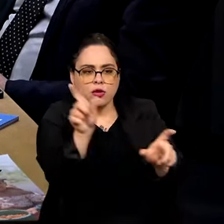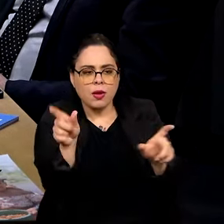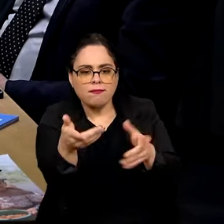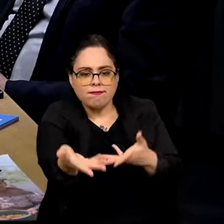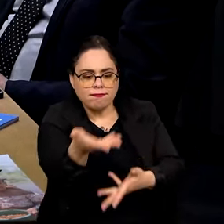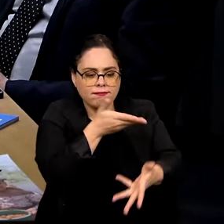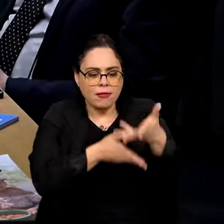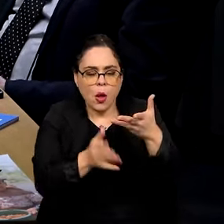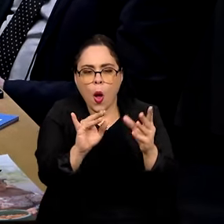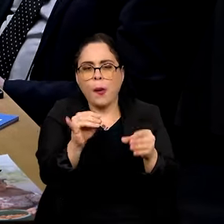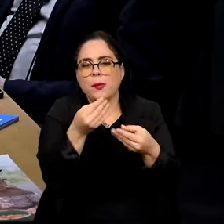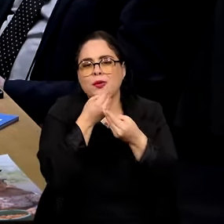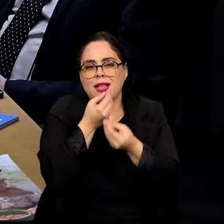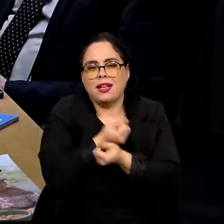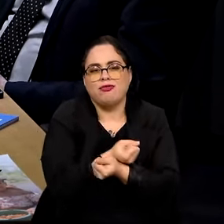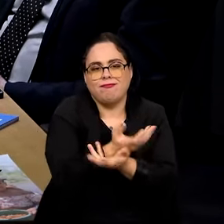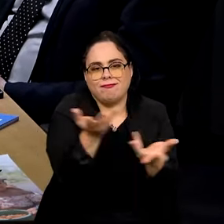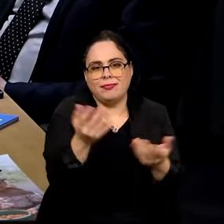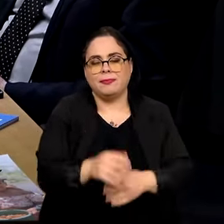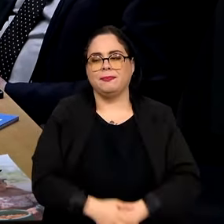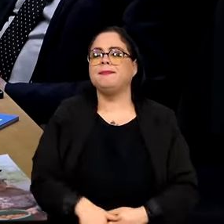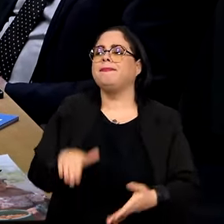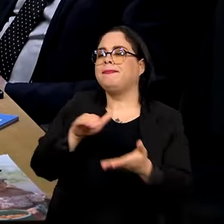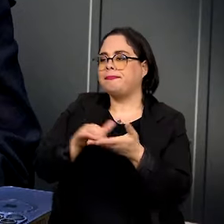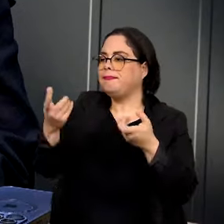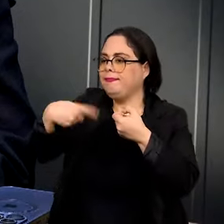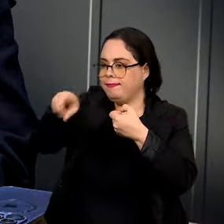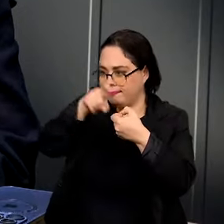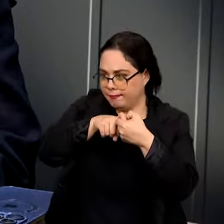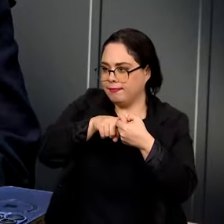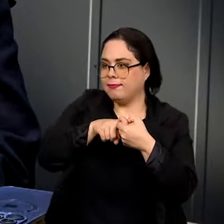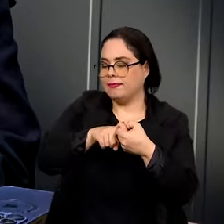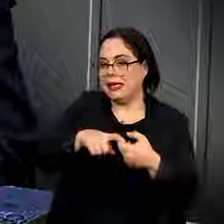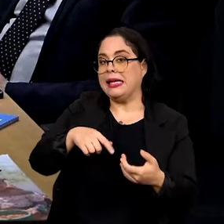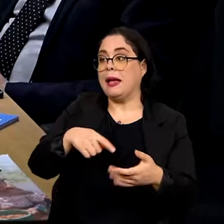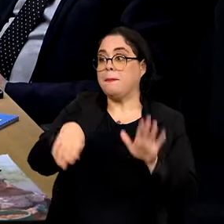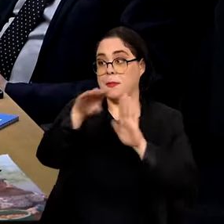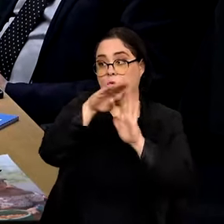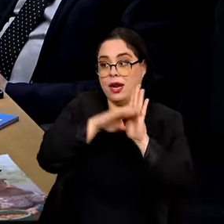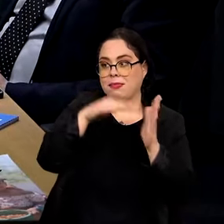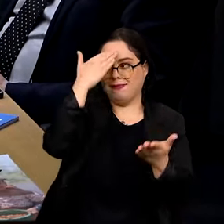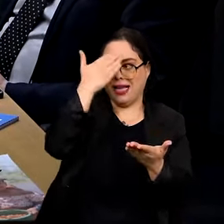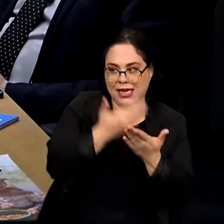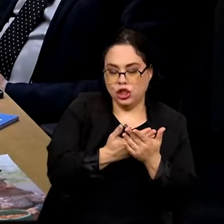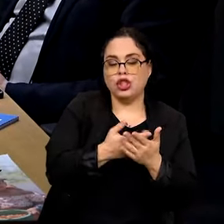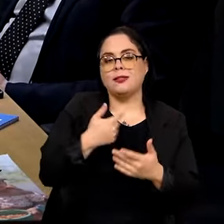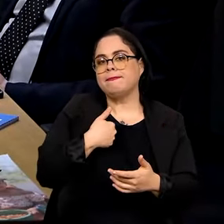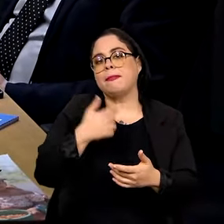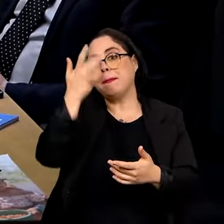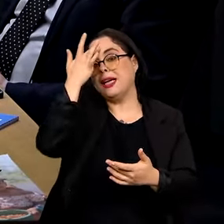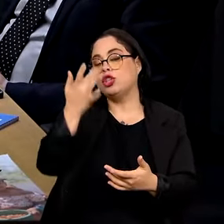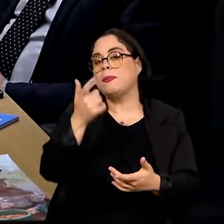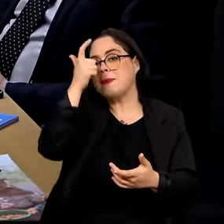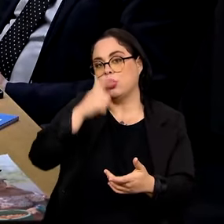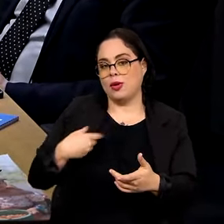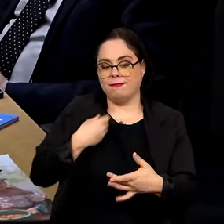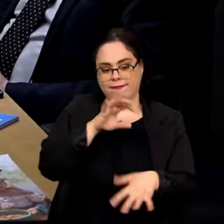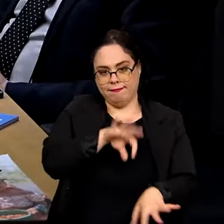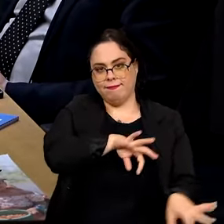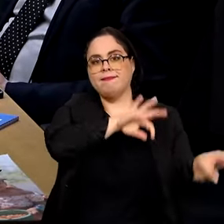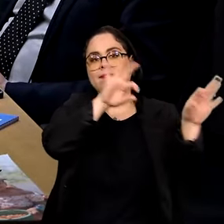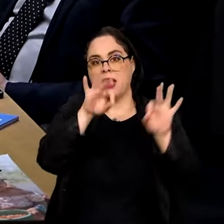público e e dar essas oportunidades secretário agora voltando um pouquinho pro acredita no primeiro passo Eu imagino que as pessoas que nos